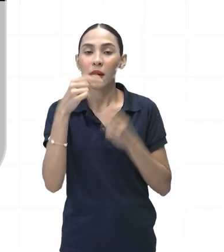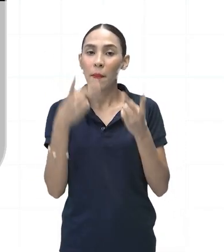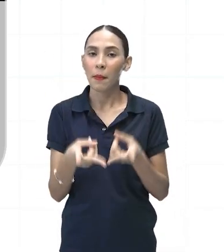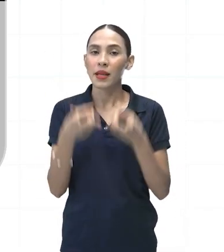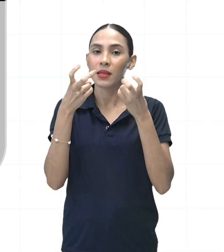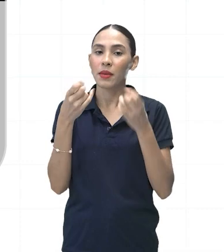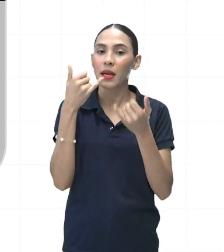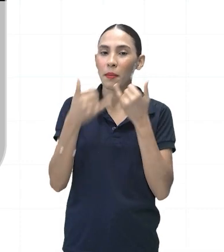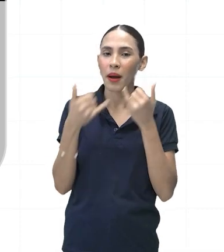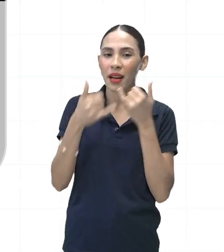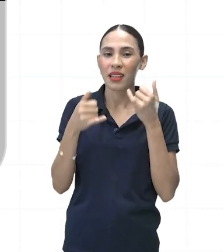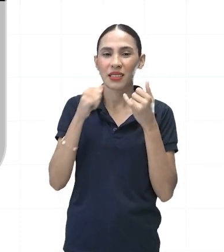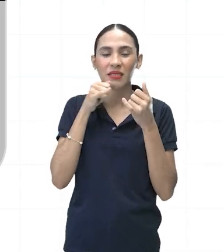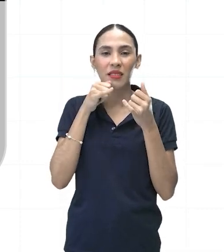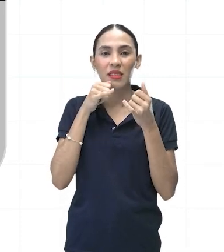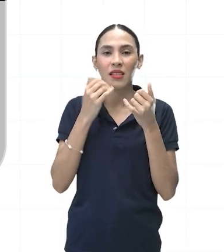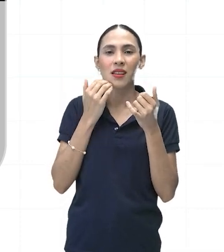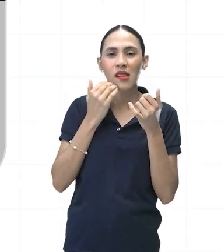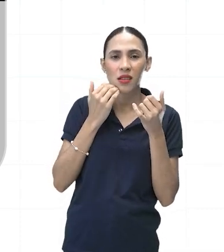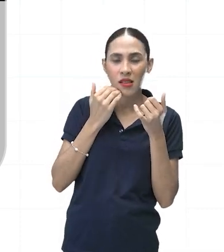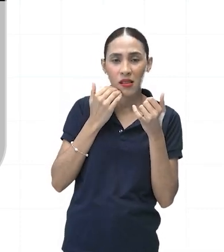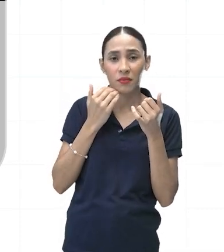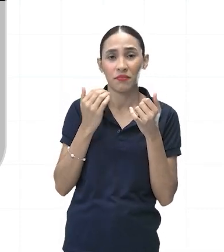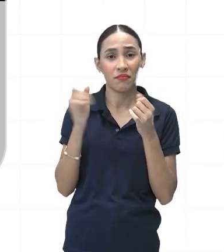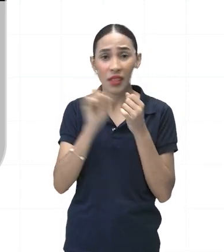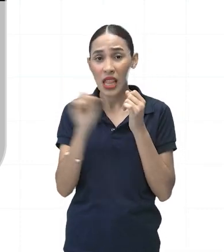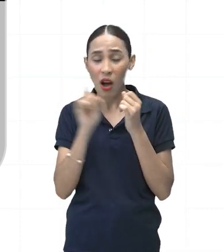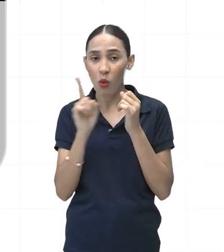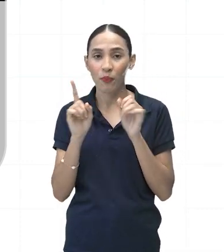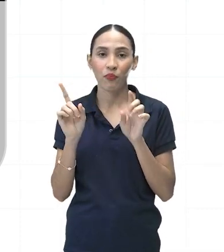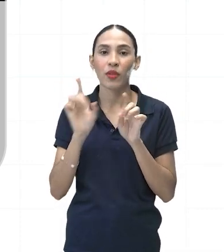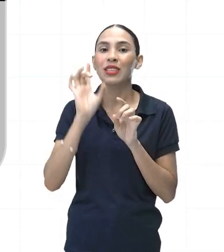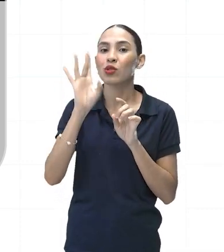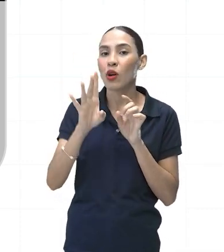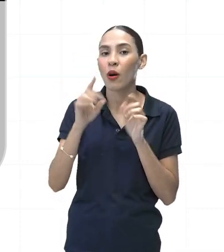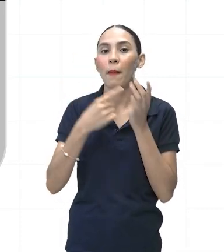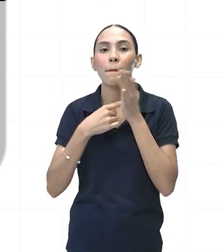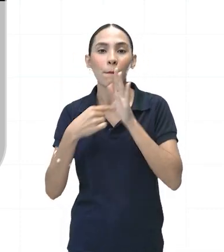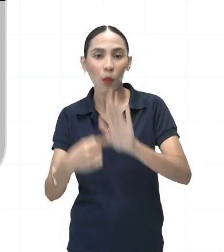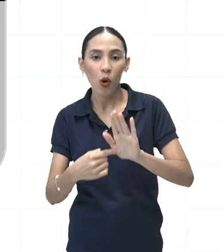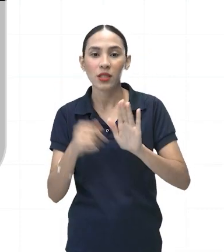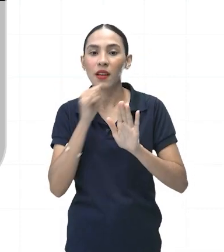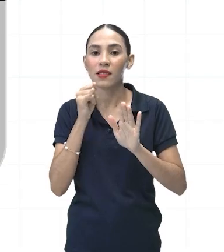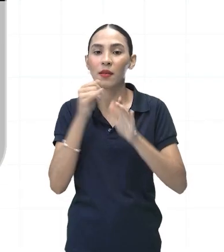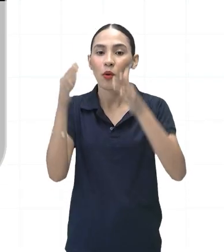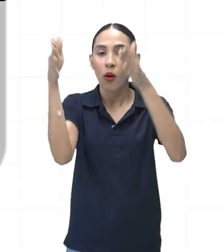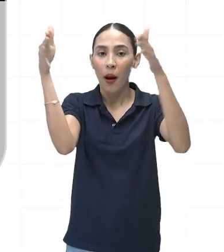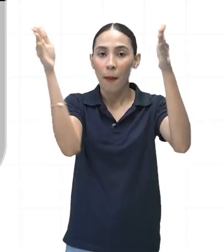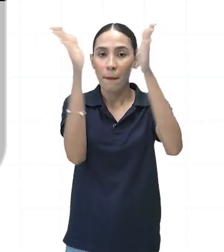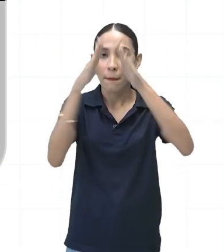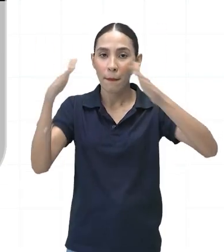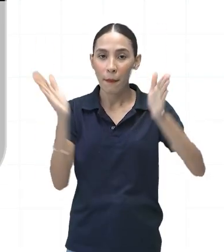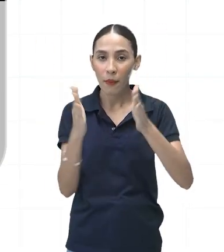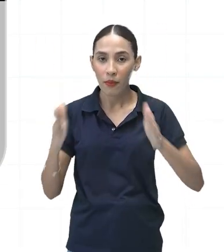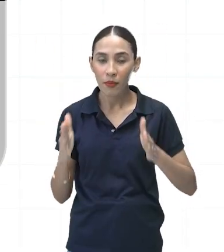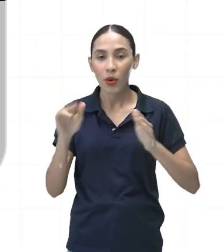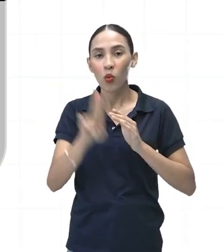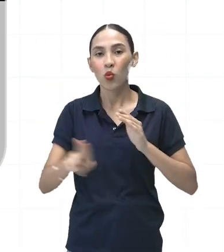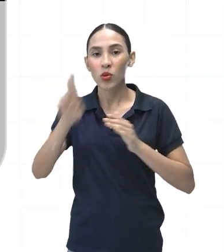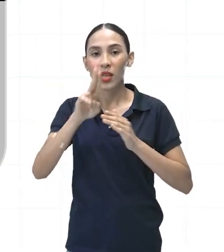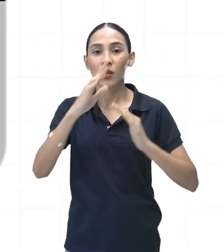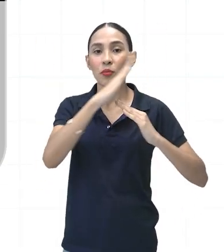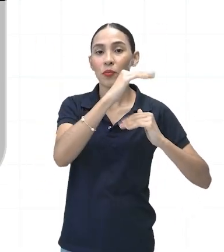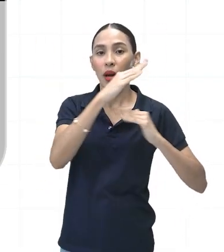estivessem deformadas e etc. Não, ele apenas mostra a silhueta delas de uma forma